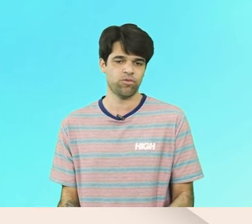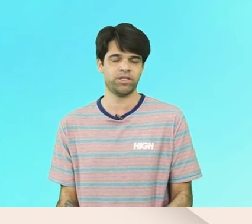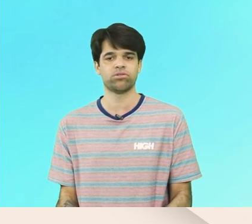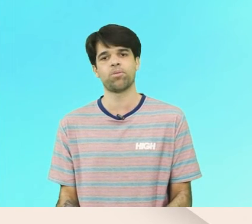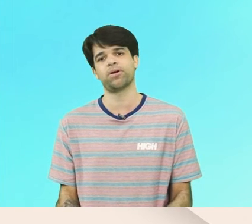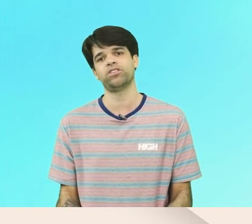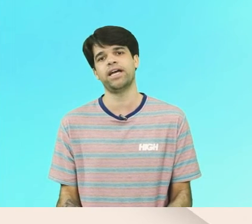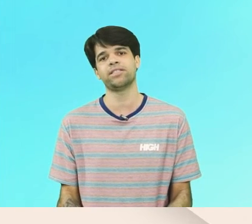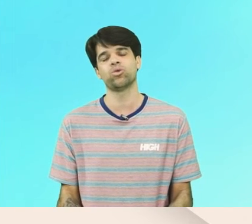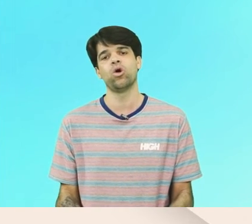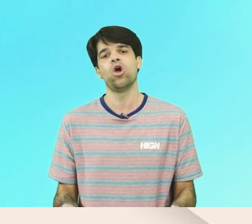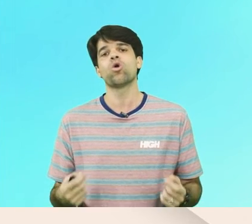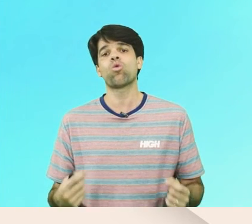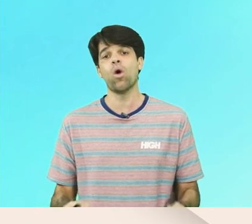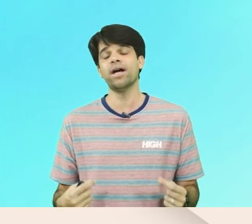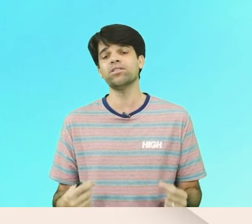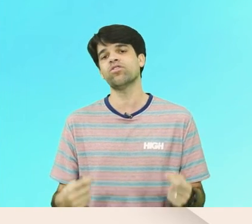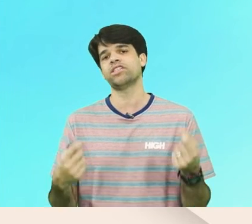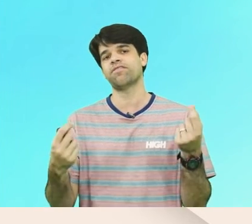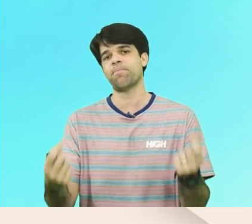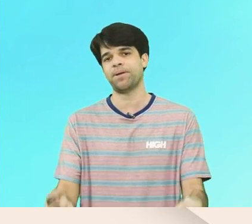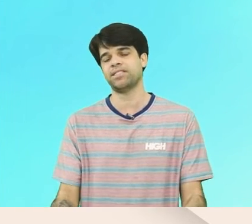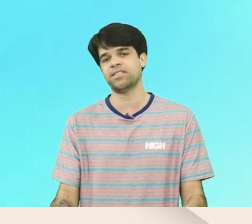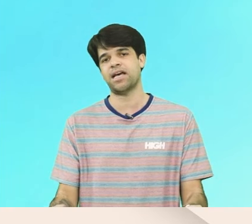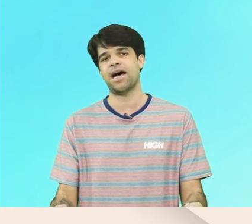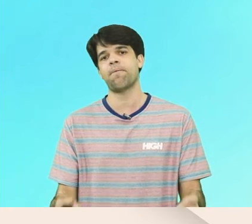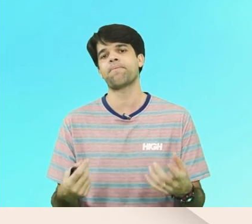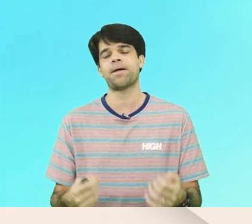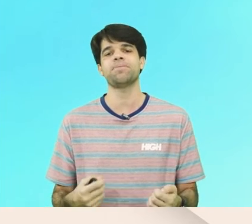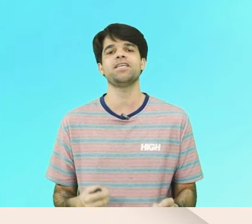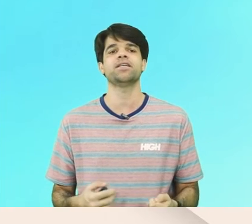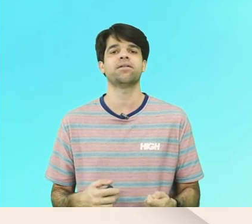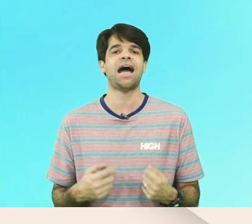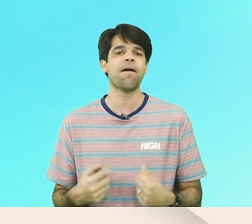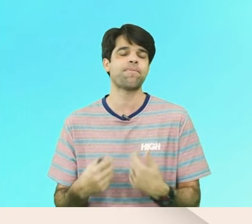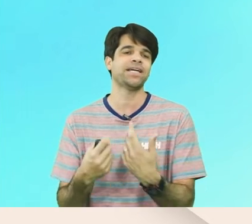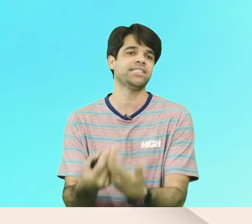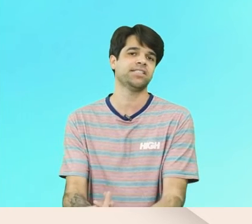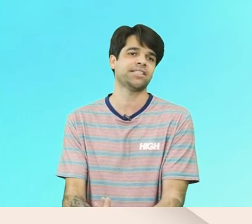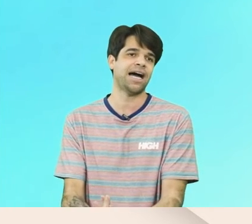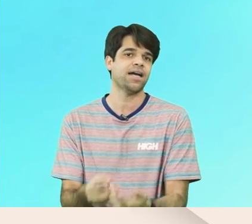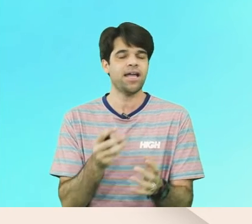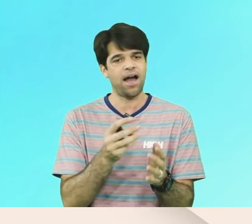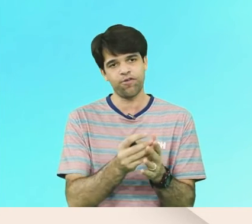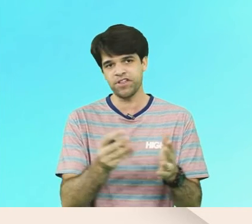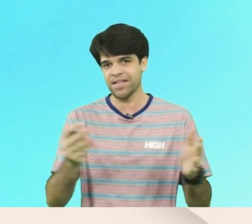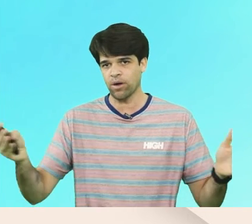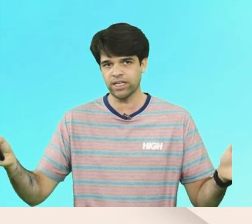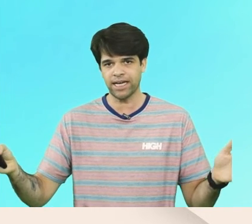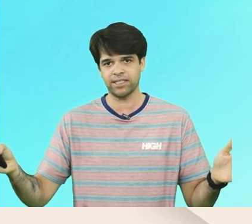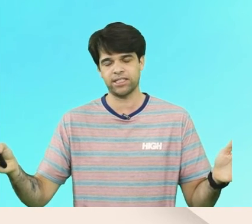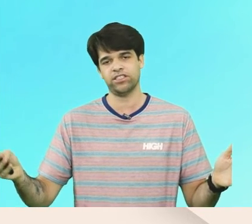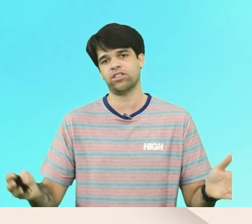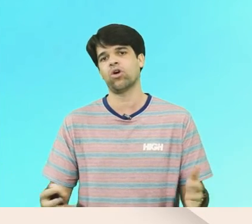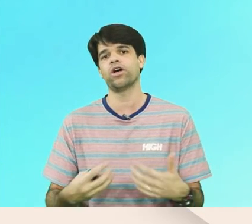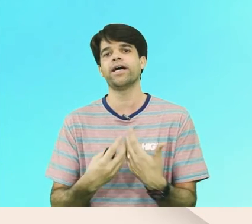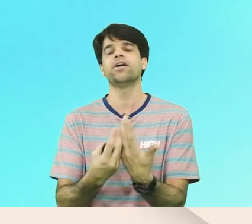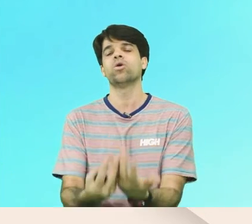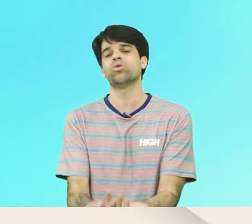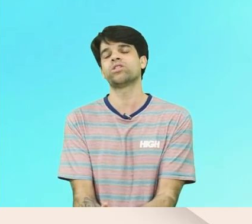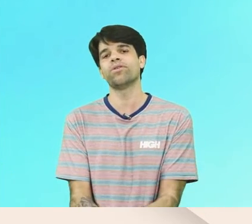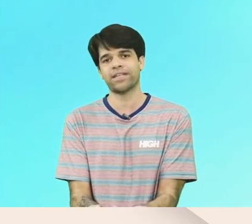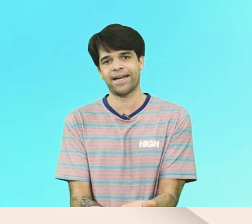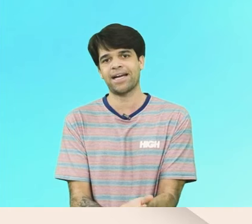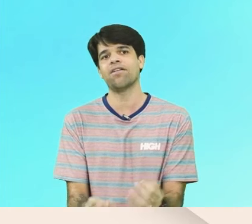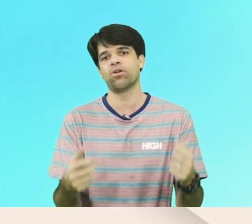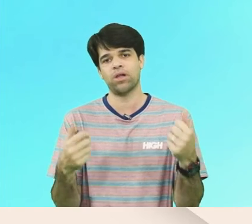oferecer para o desenvolvimento do teu projeto, quanto você vai precisar para me apresentar ao final daquela